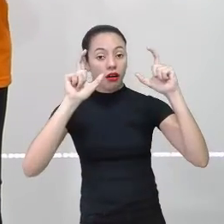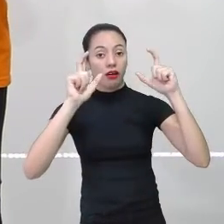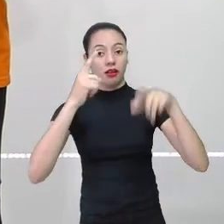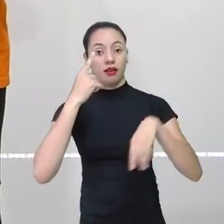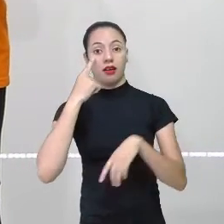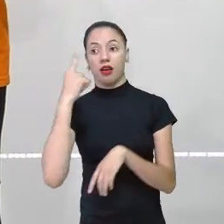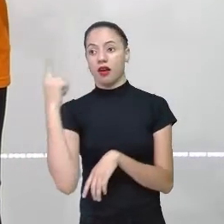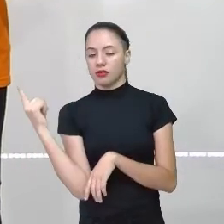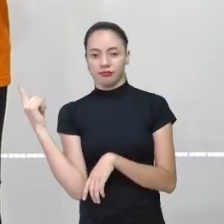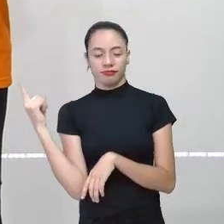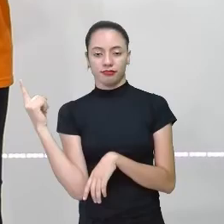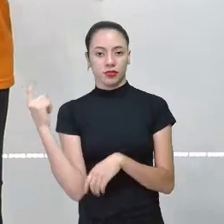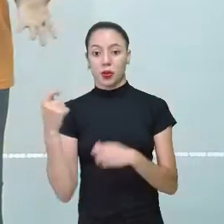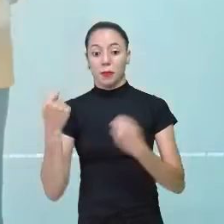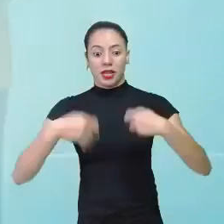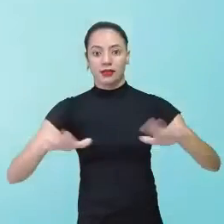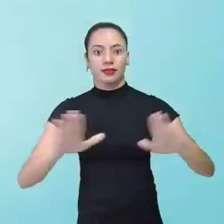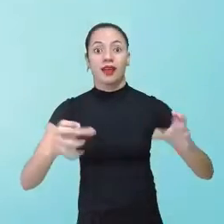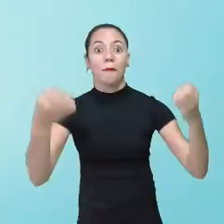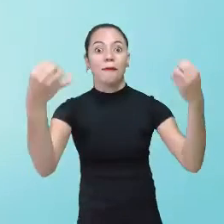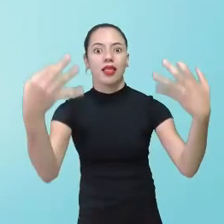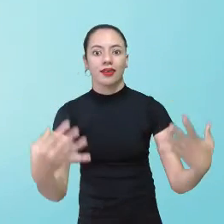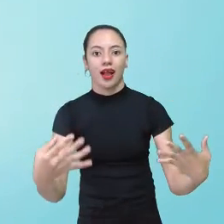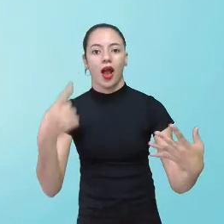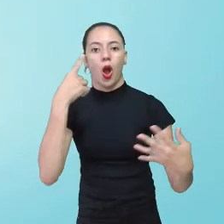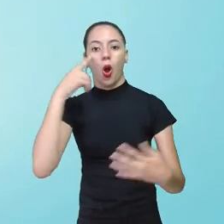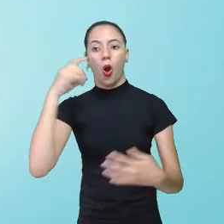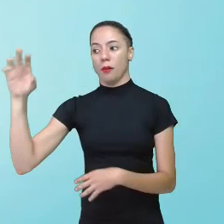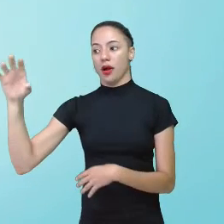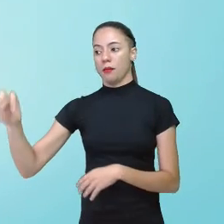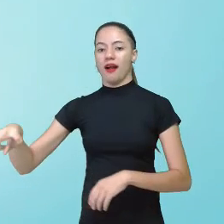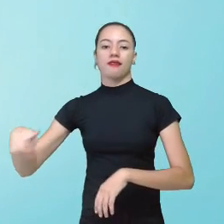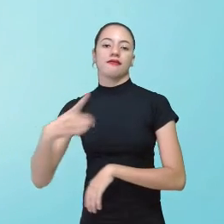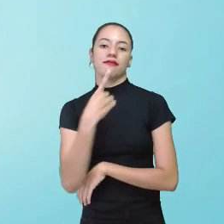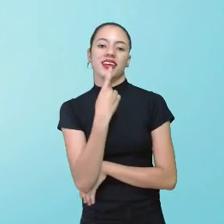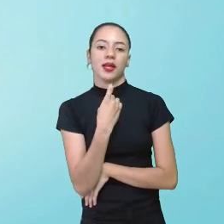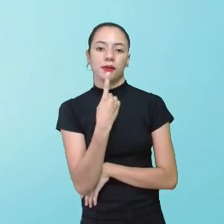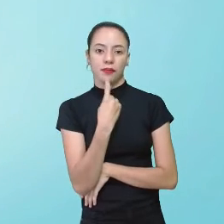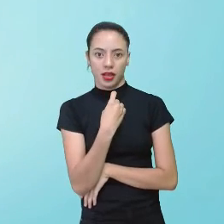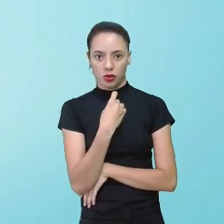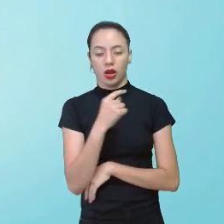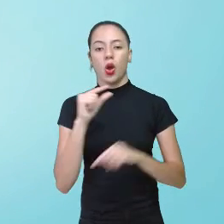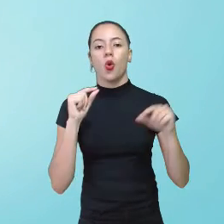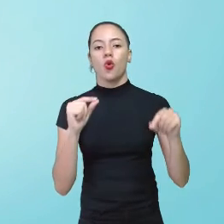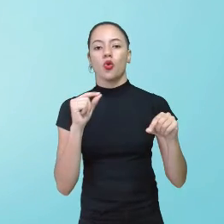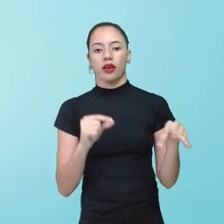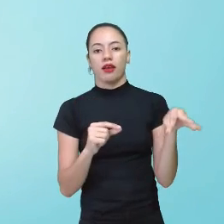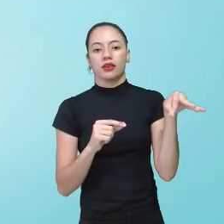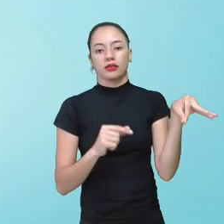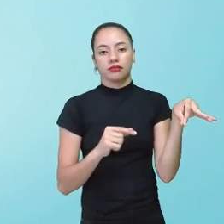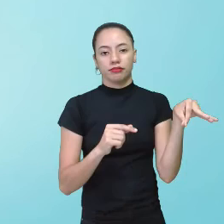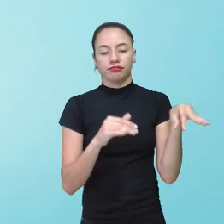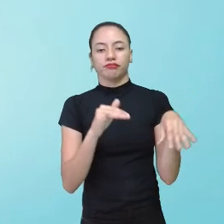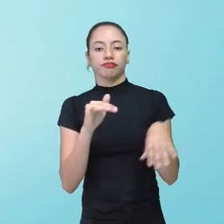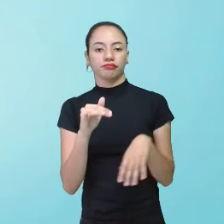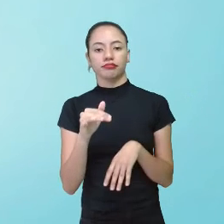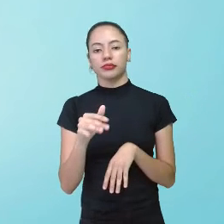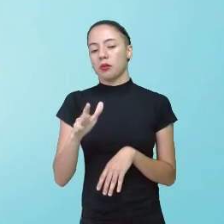mais o que dizer, né? É um sinal realmente vermelho. É a questão da genitália. No caso, nos